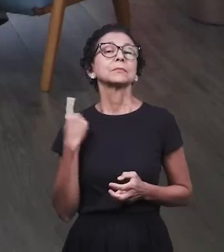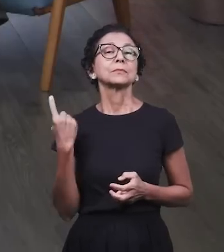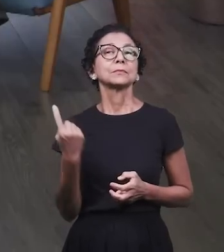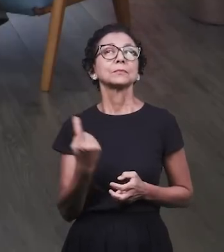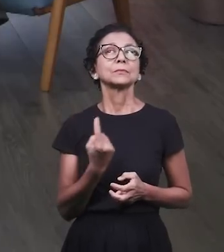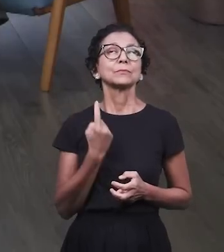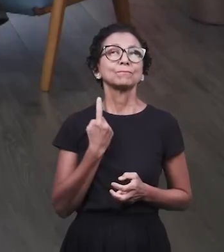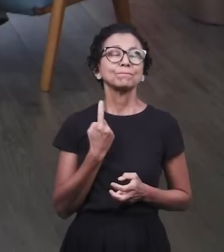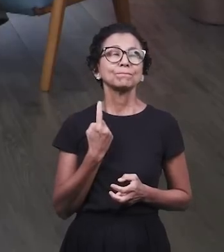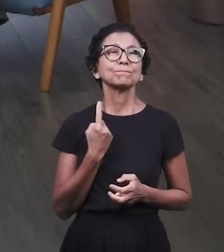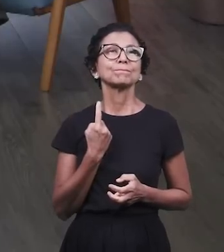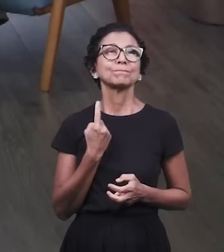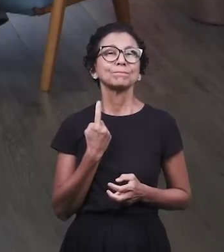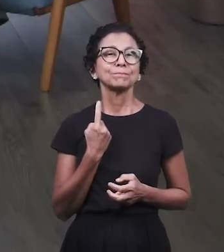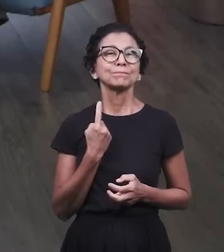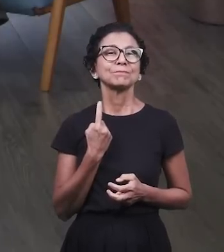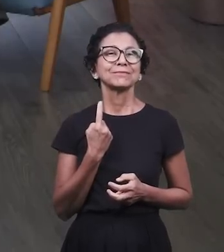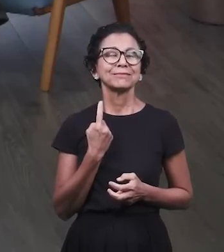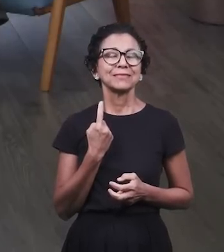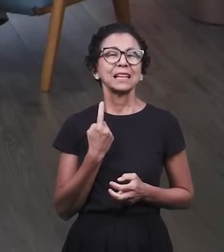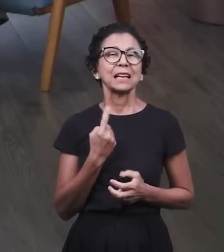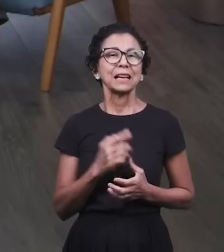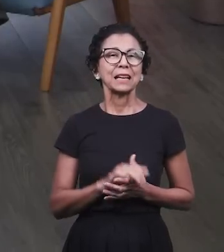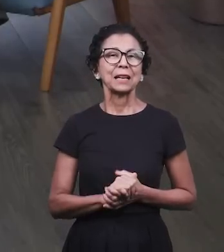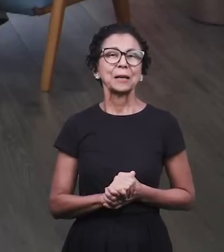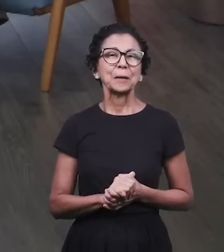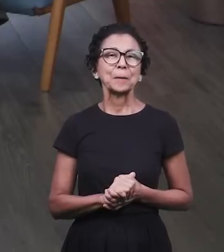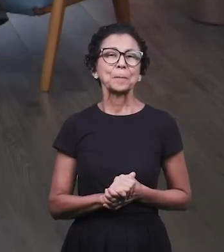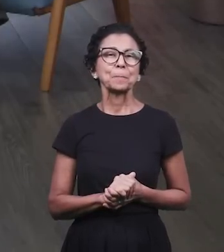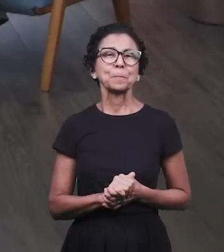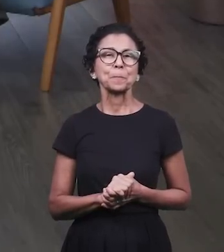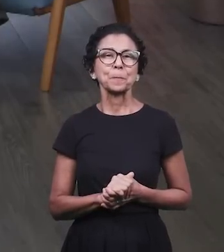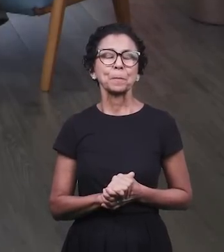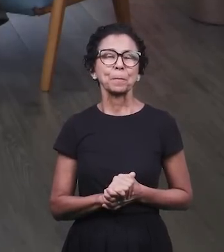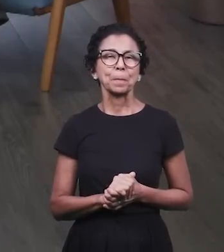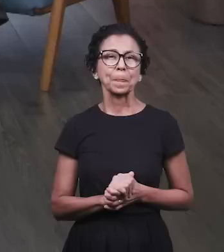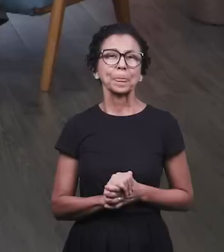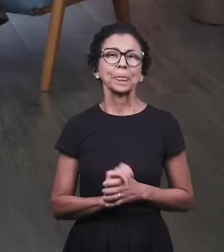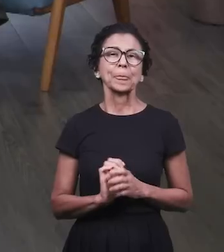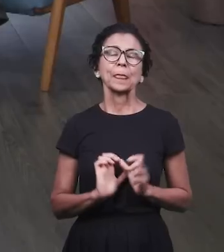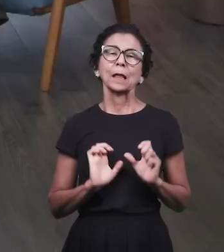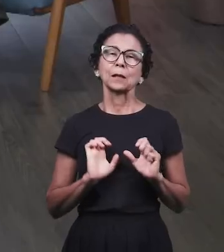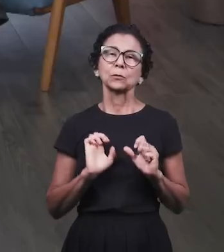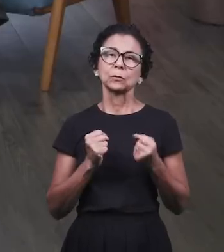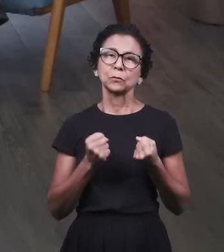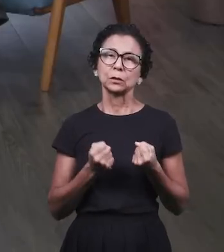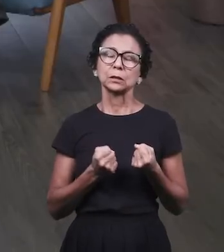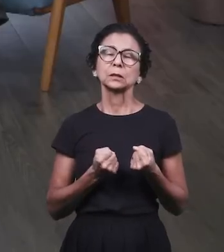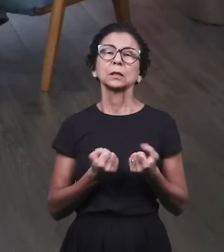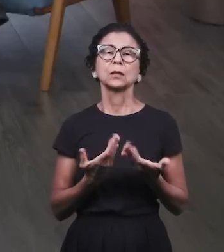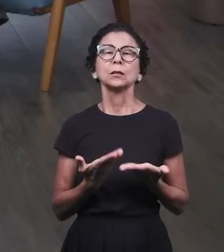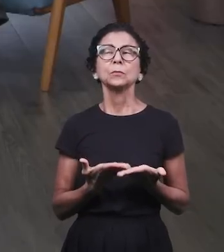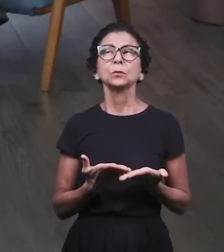exercitar a busca e o recebimento da parte de Deus,